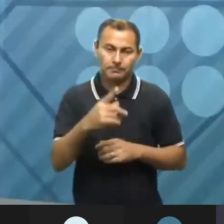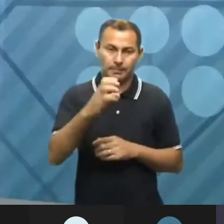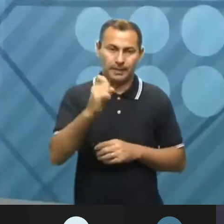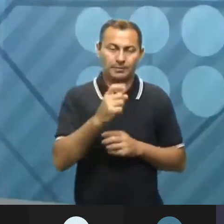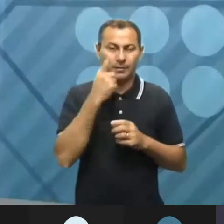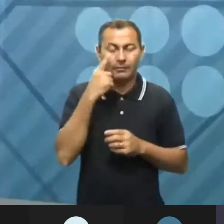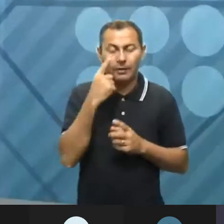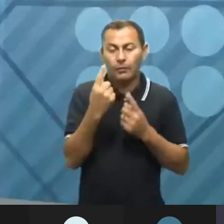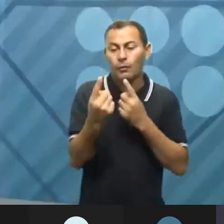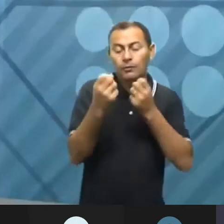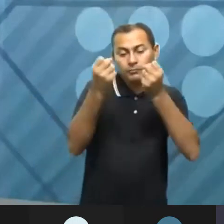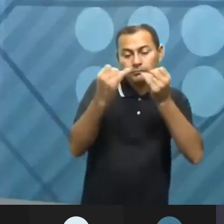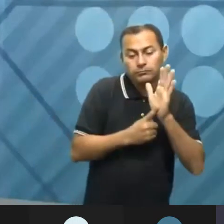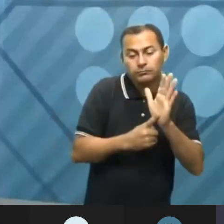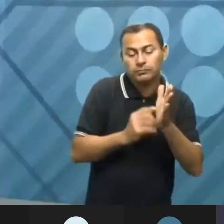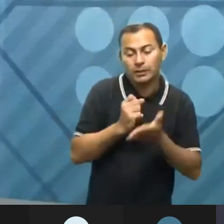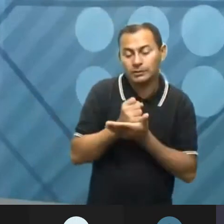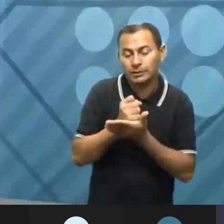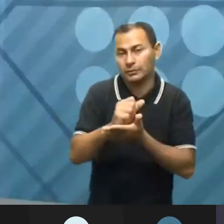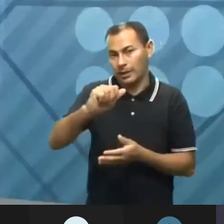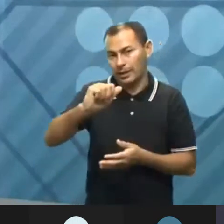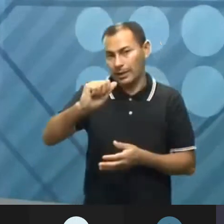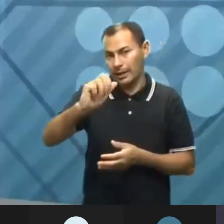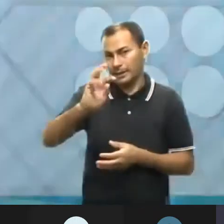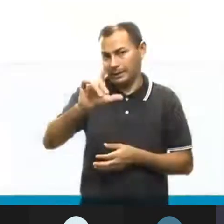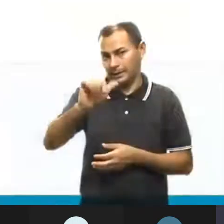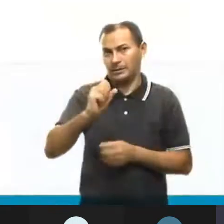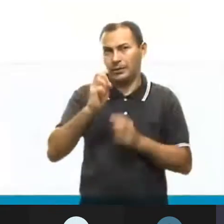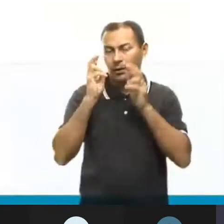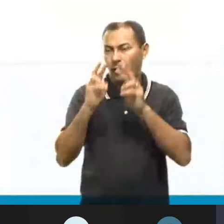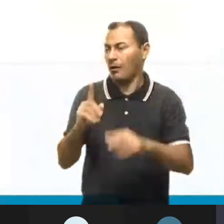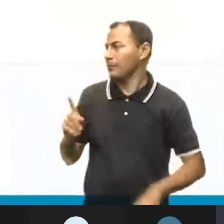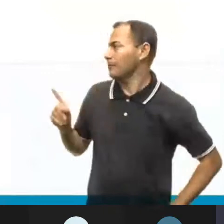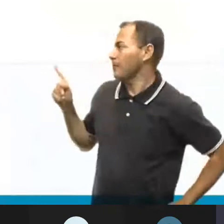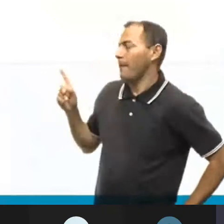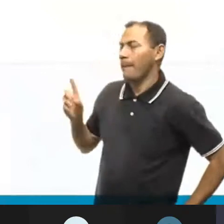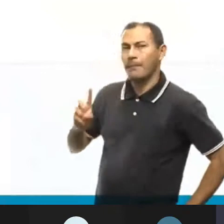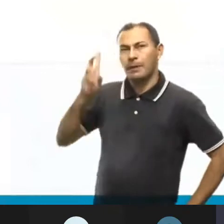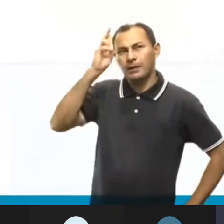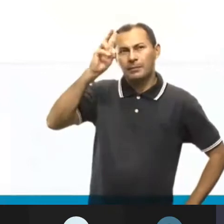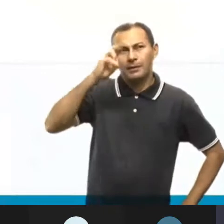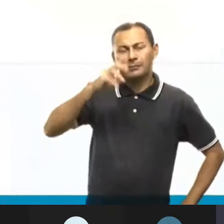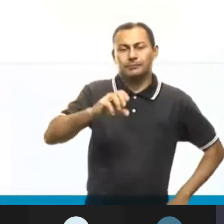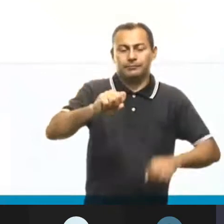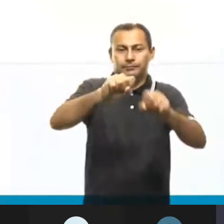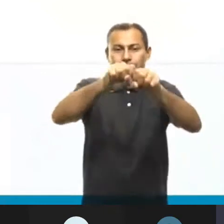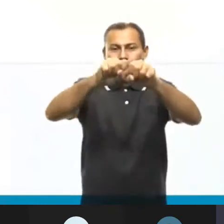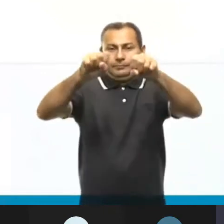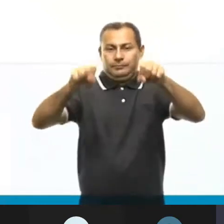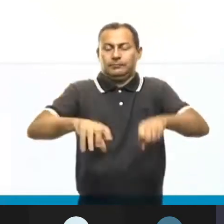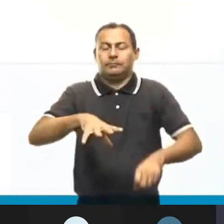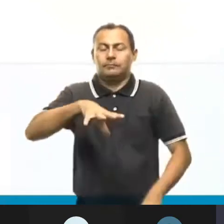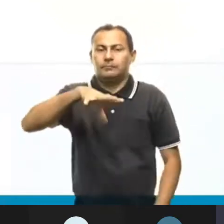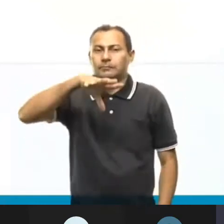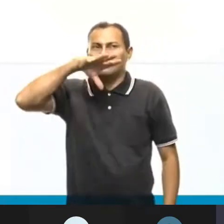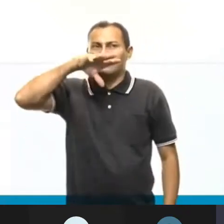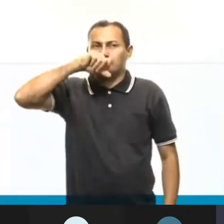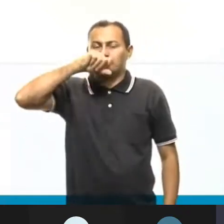peça para identificar uma por uma com o auxílio do atlas. Vamos lá, então? Então, aqui para a gente lembrar, né, que o sistema